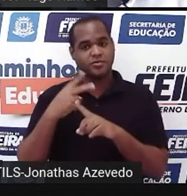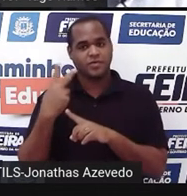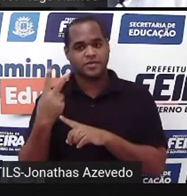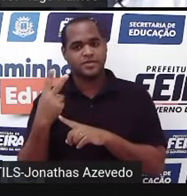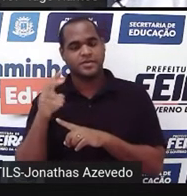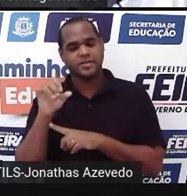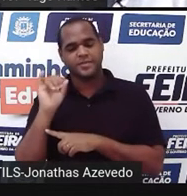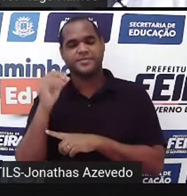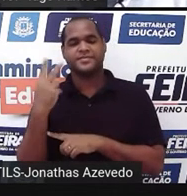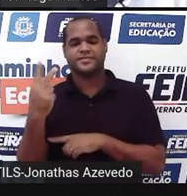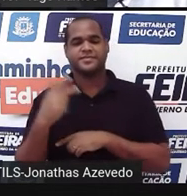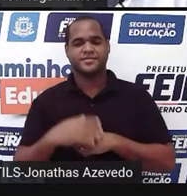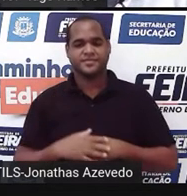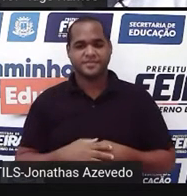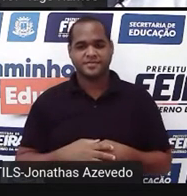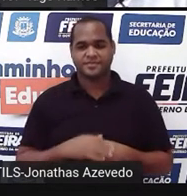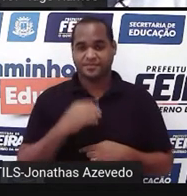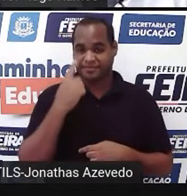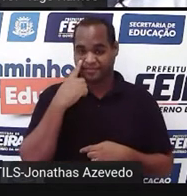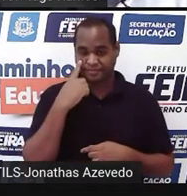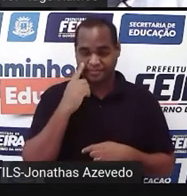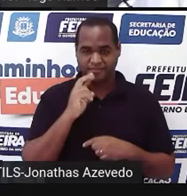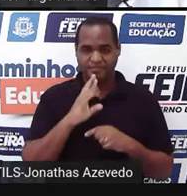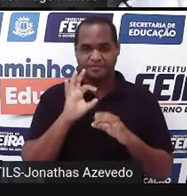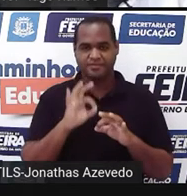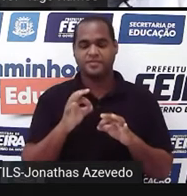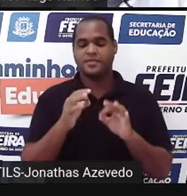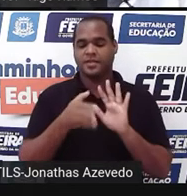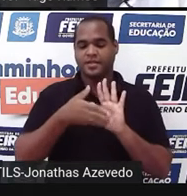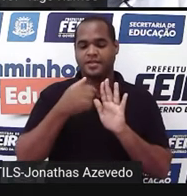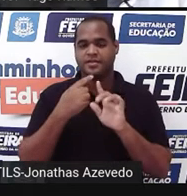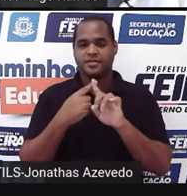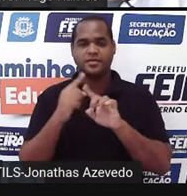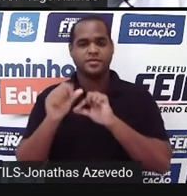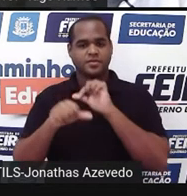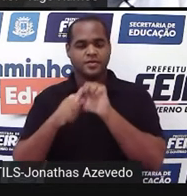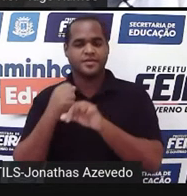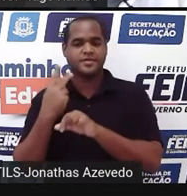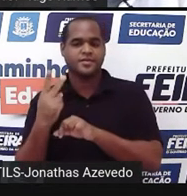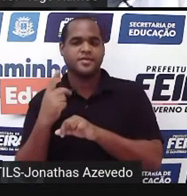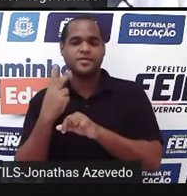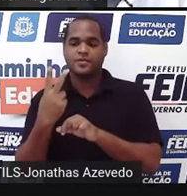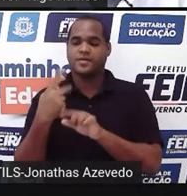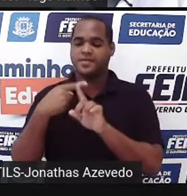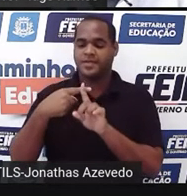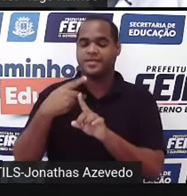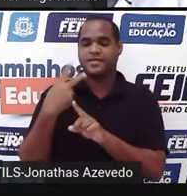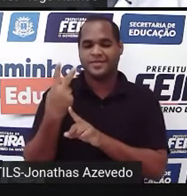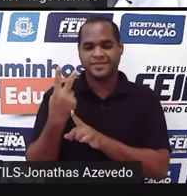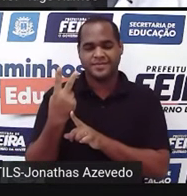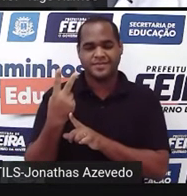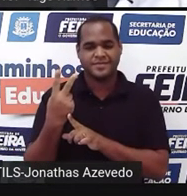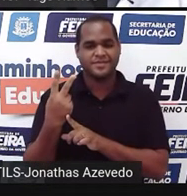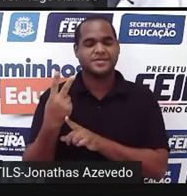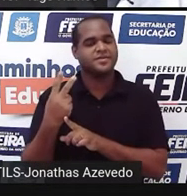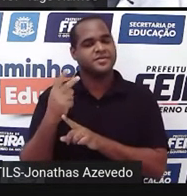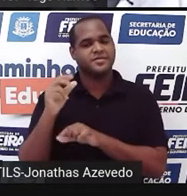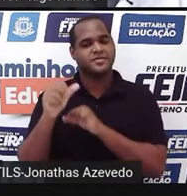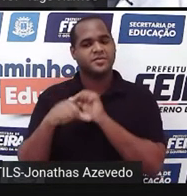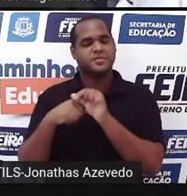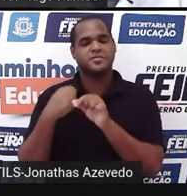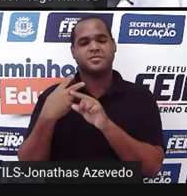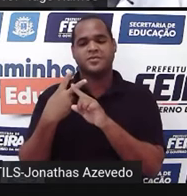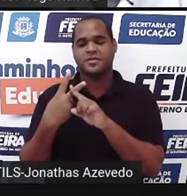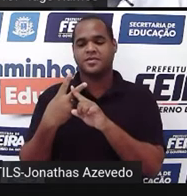dois Y também vai ser dois então vou na primeira equação tiro x coloca o dois fica dois mais o y eu tiro